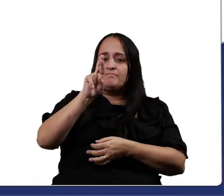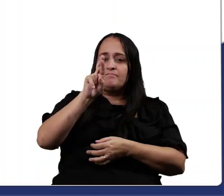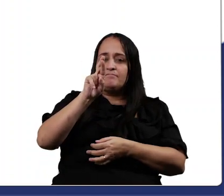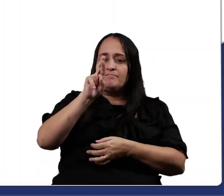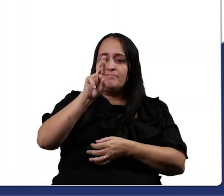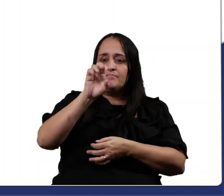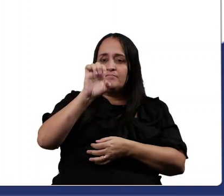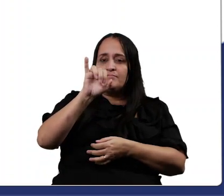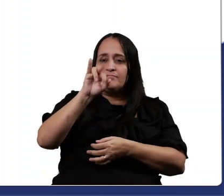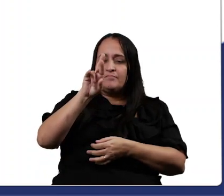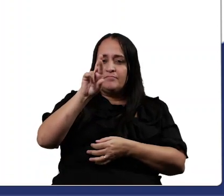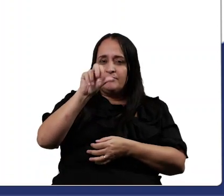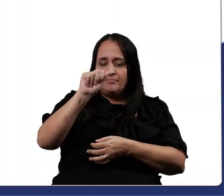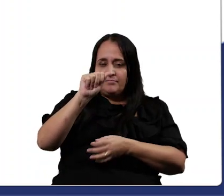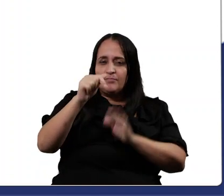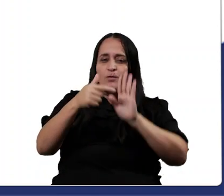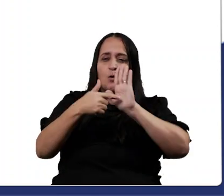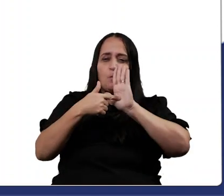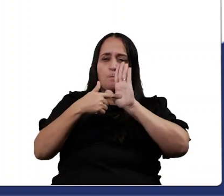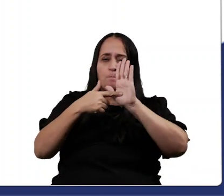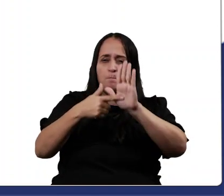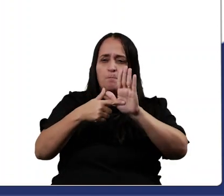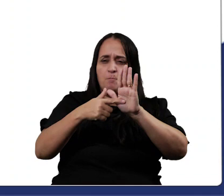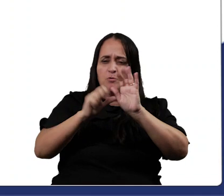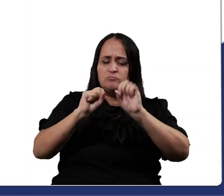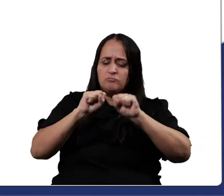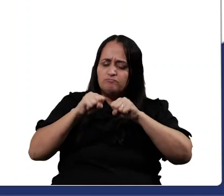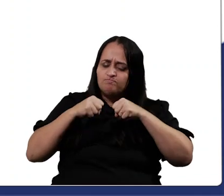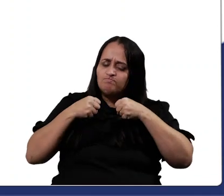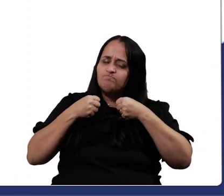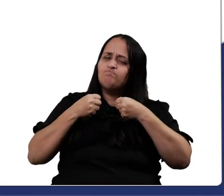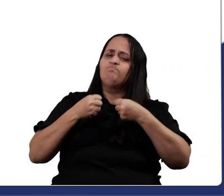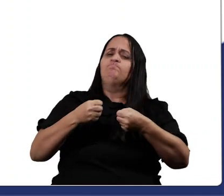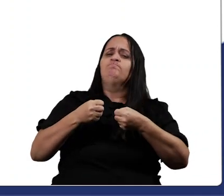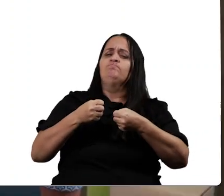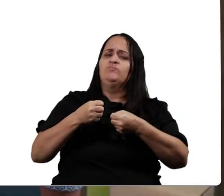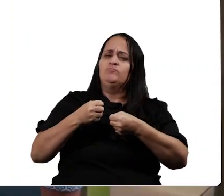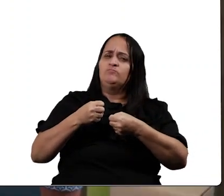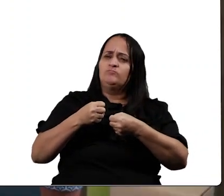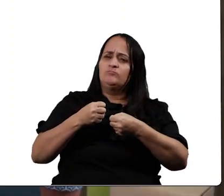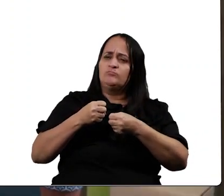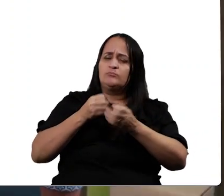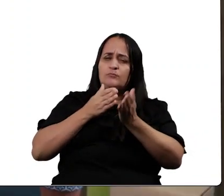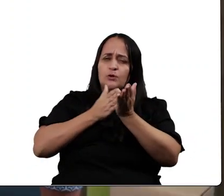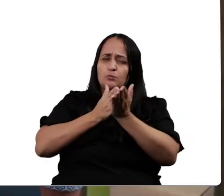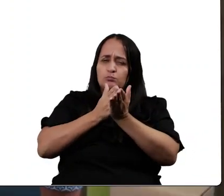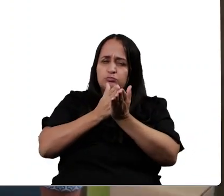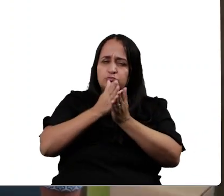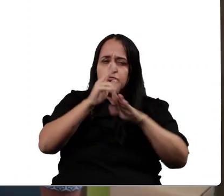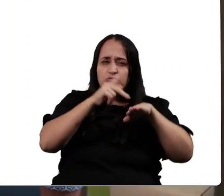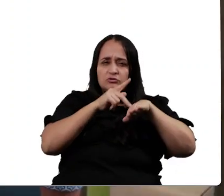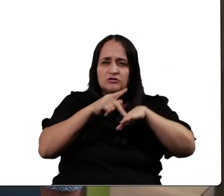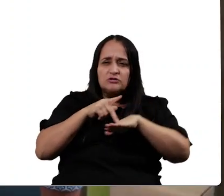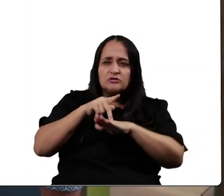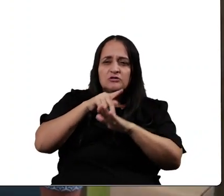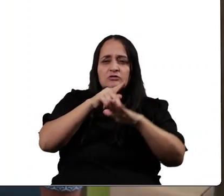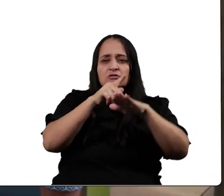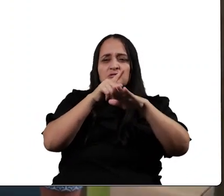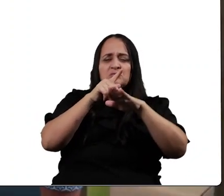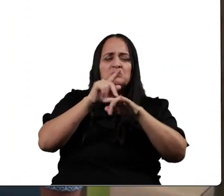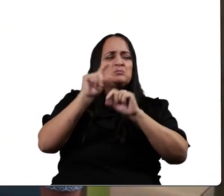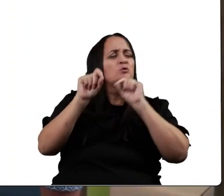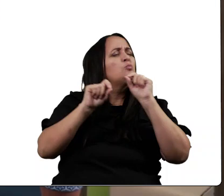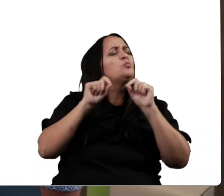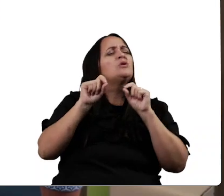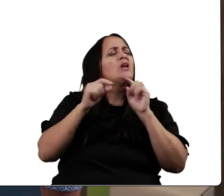Ferreira mostrou consistência na sua linha. Quando ele fala mostrou consistência,